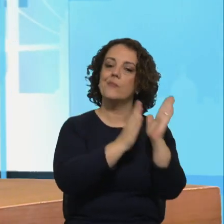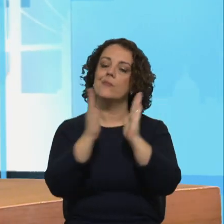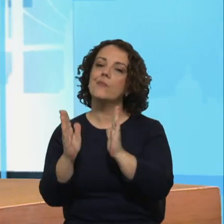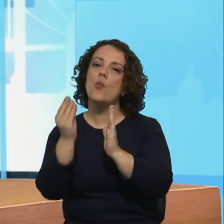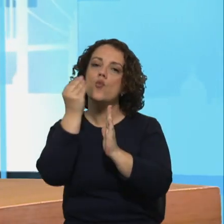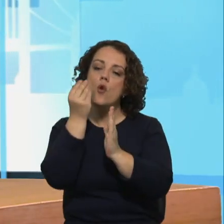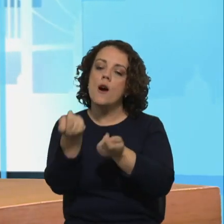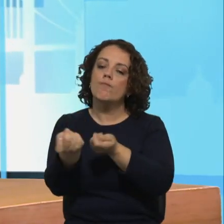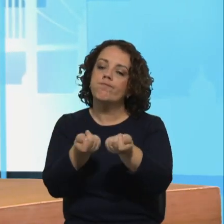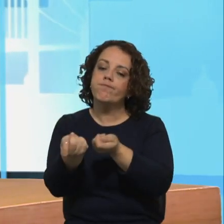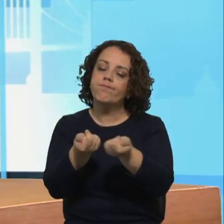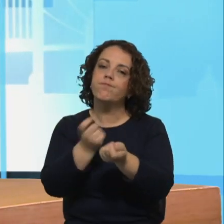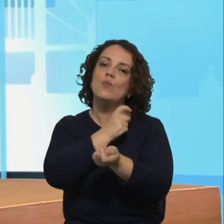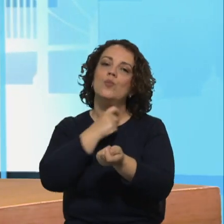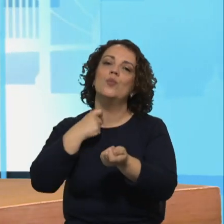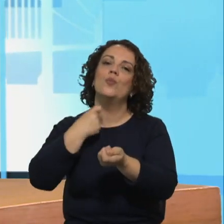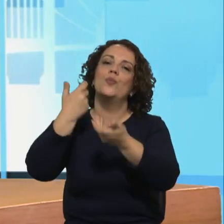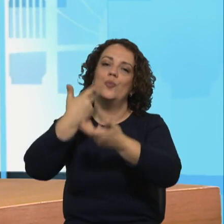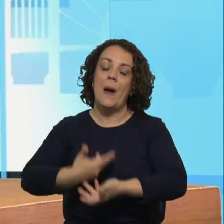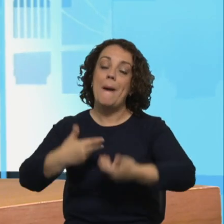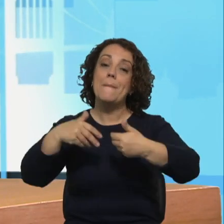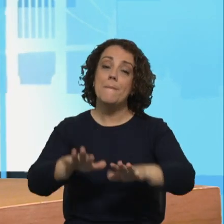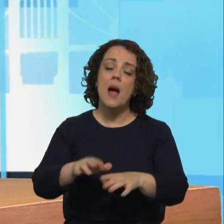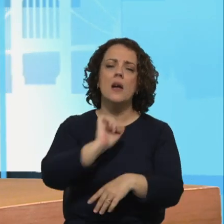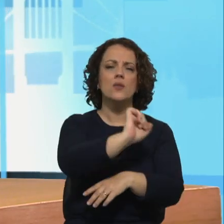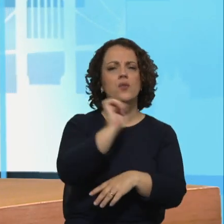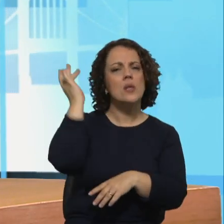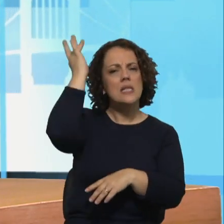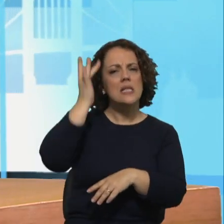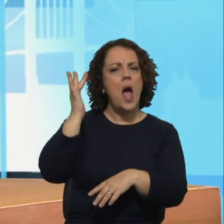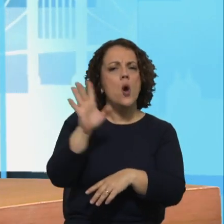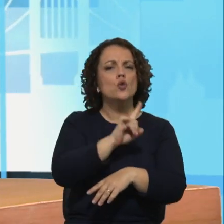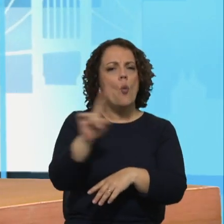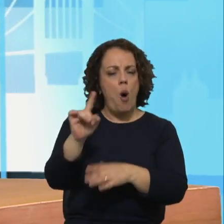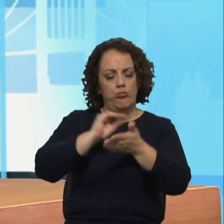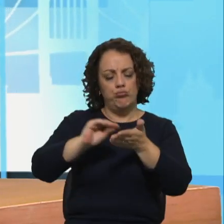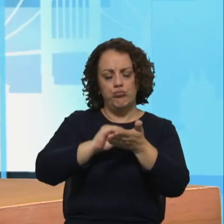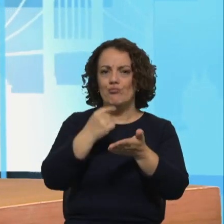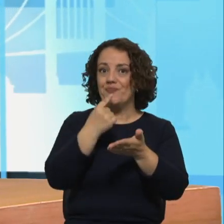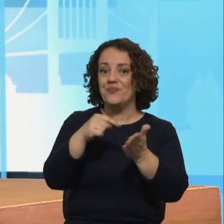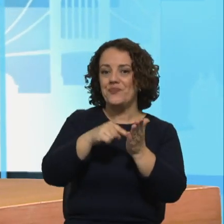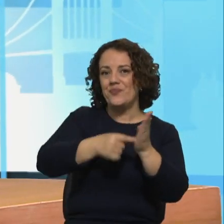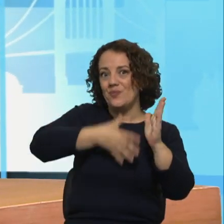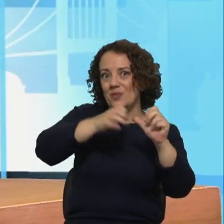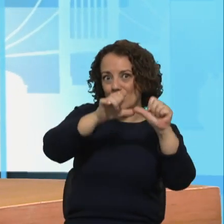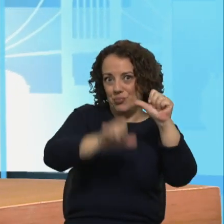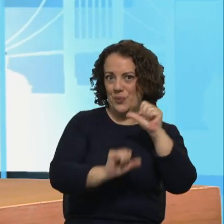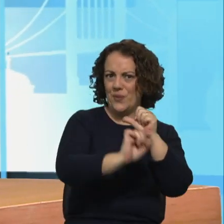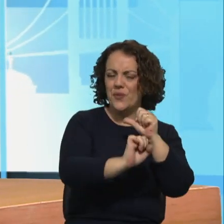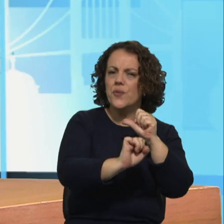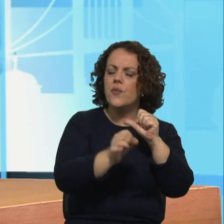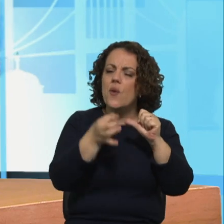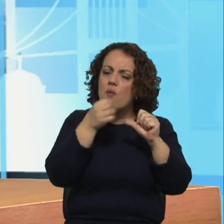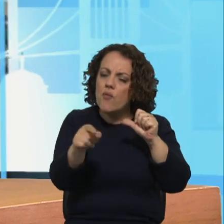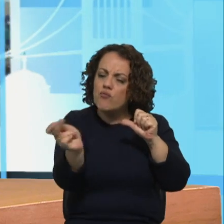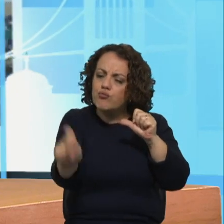sacerdócio. Curioso é que na versão de São João este ato é omitido nos relatos joaninos e,